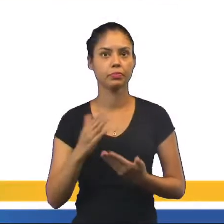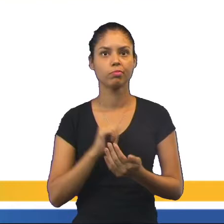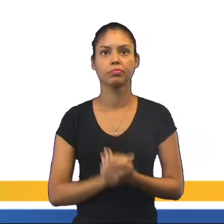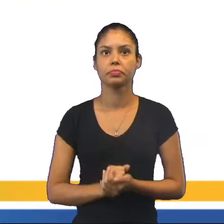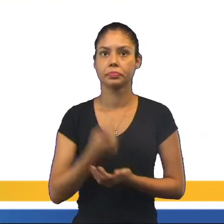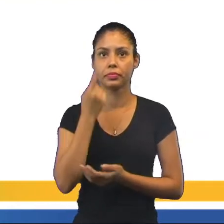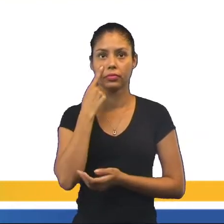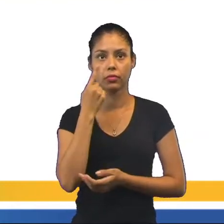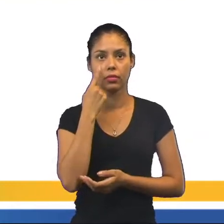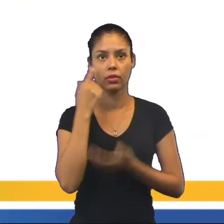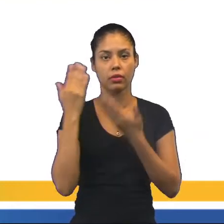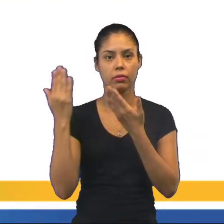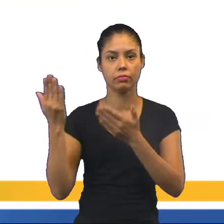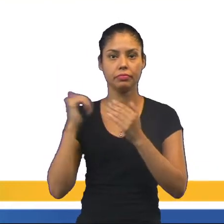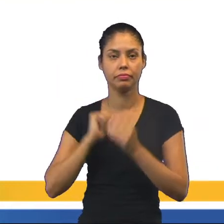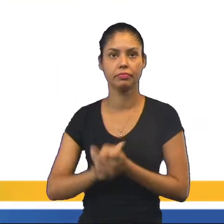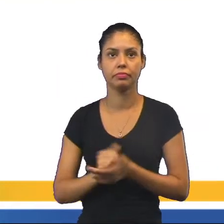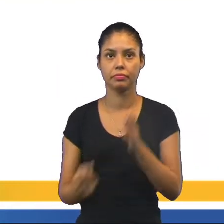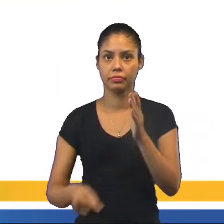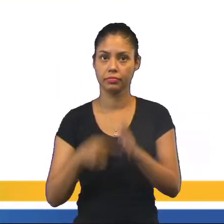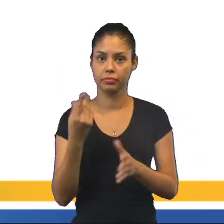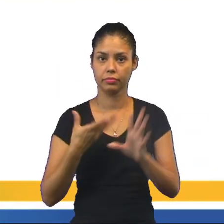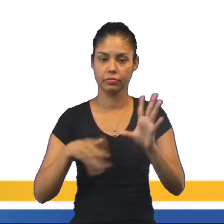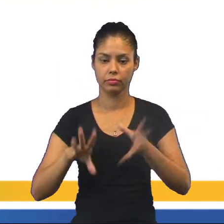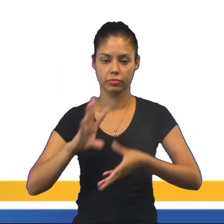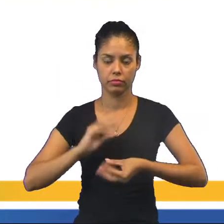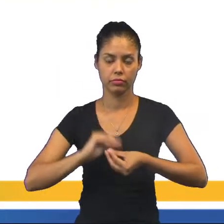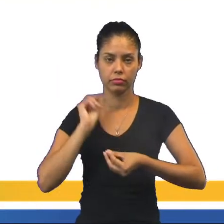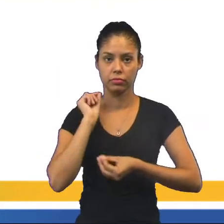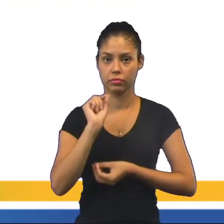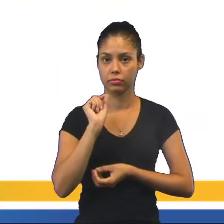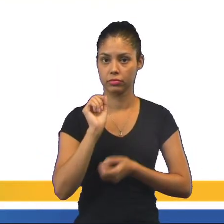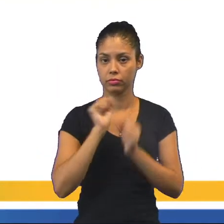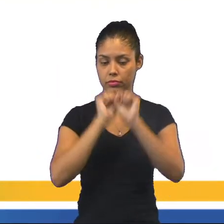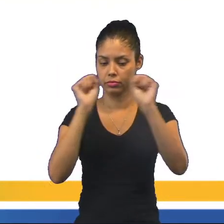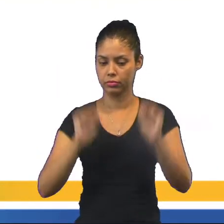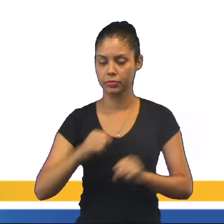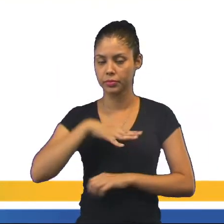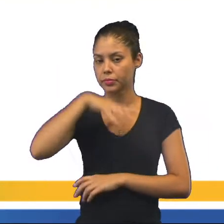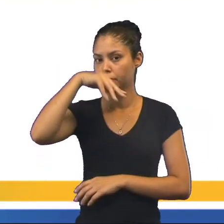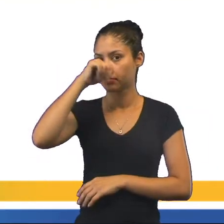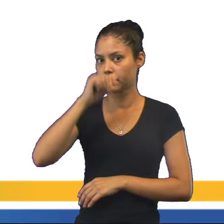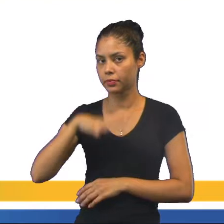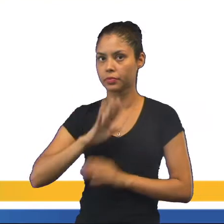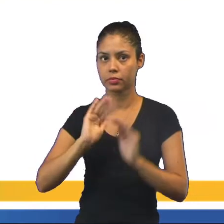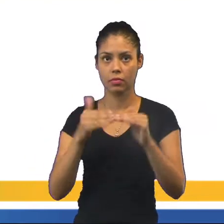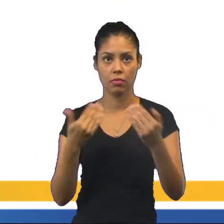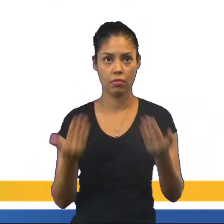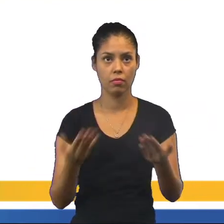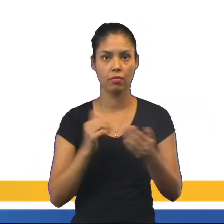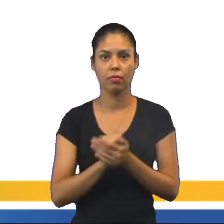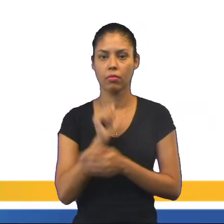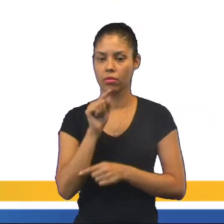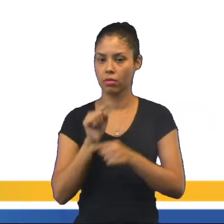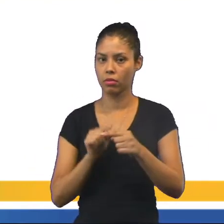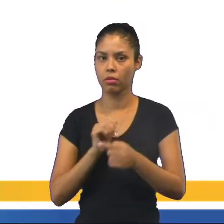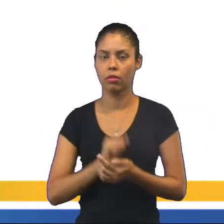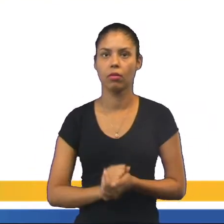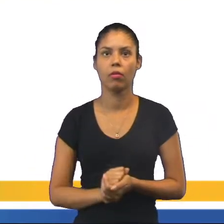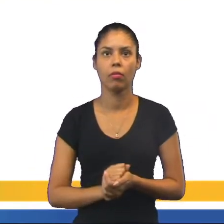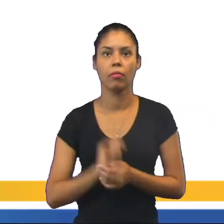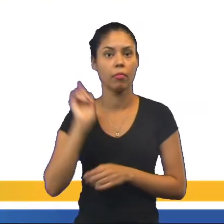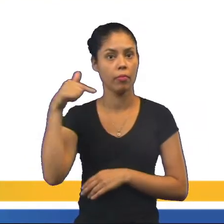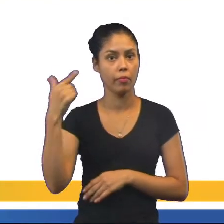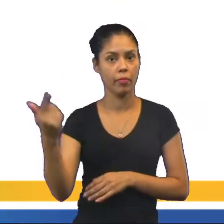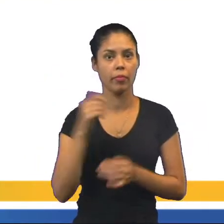começar, a gente tem aí primeiramente um resumão do que é o sistema respiratório e de qual que é a sua divisão.